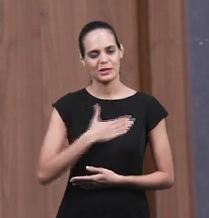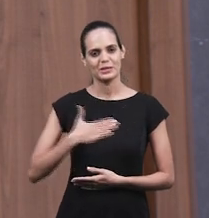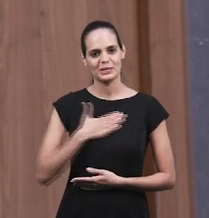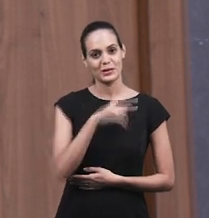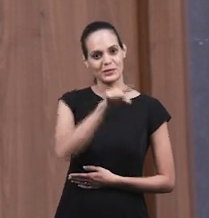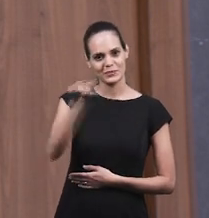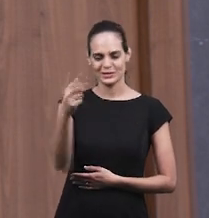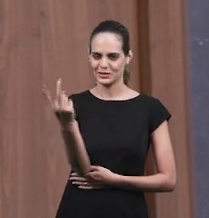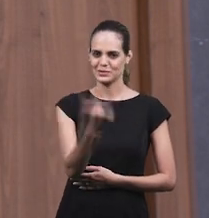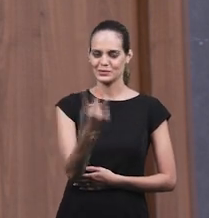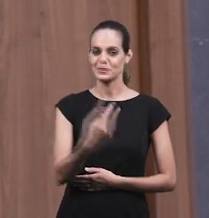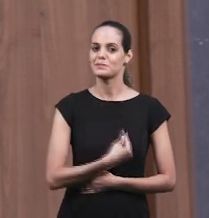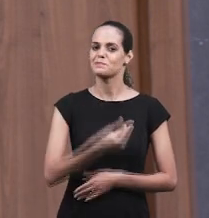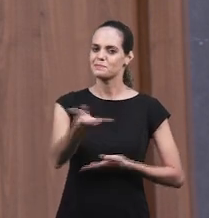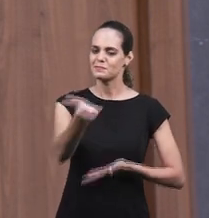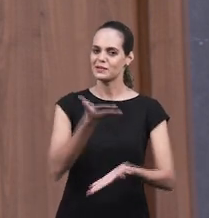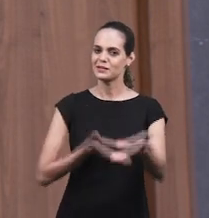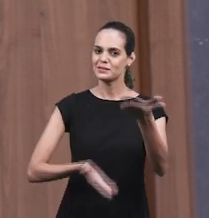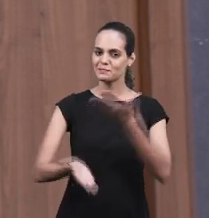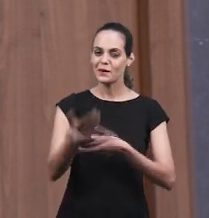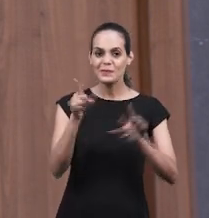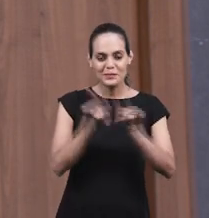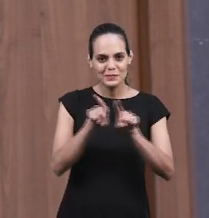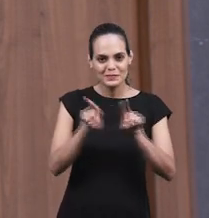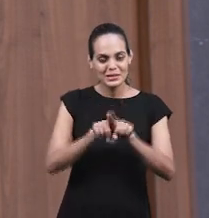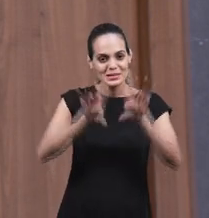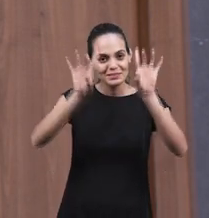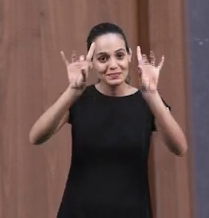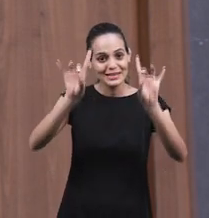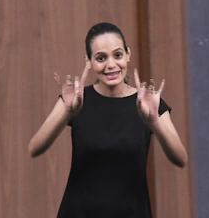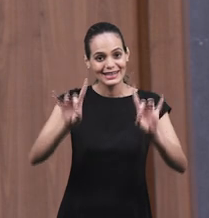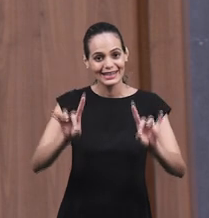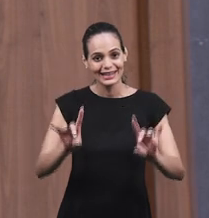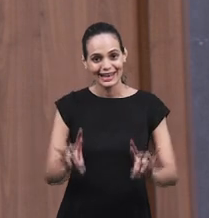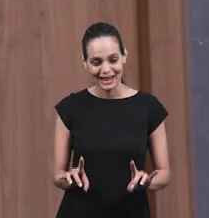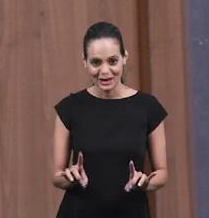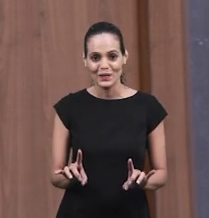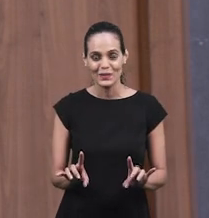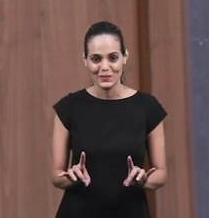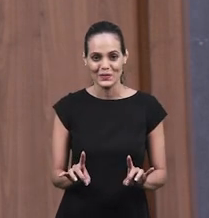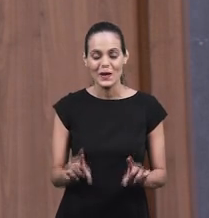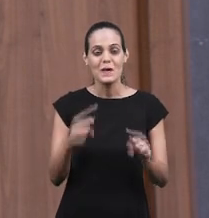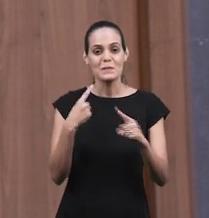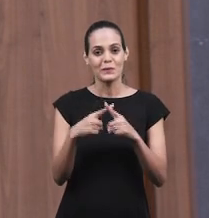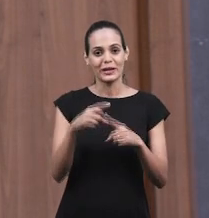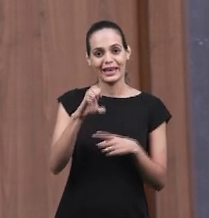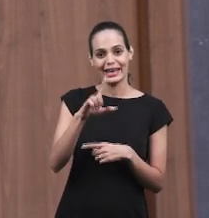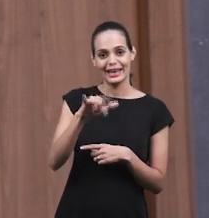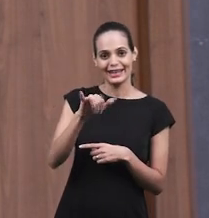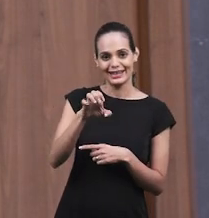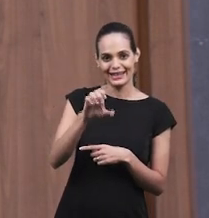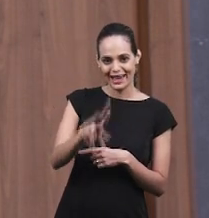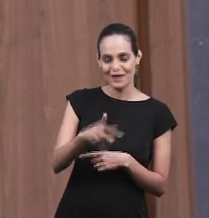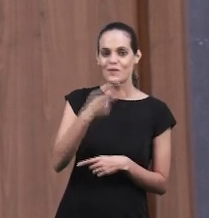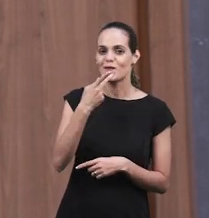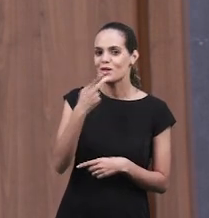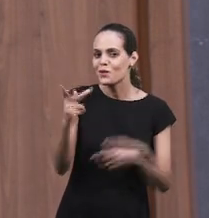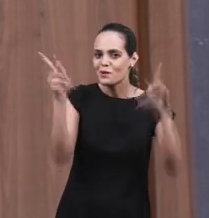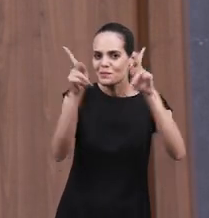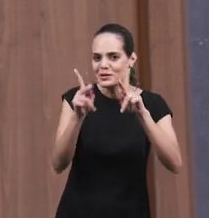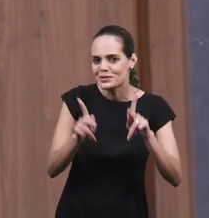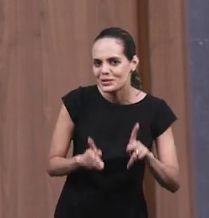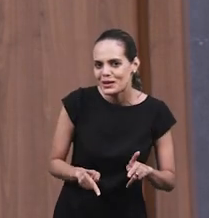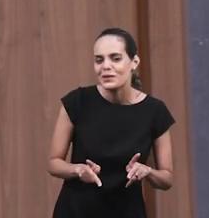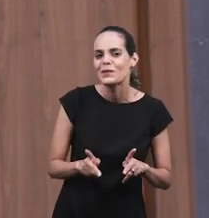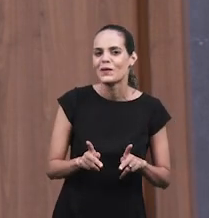eu quero agradecer a vocês pela participação de vocês e especialmente pela saudação do Eliel